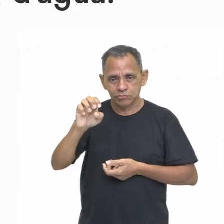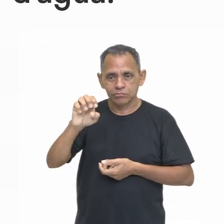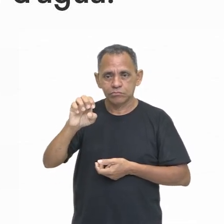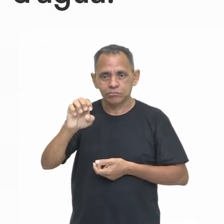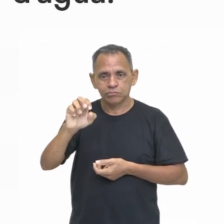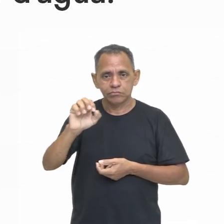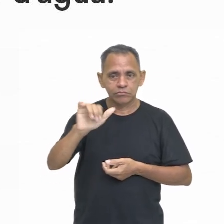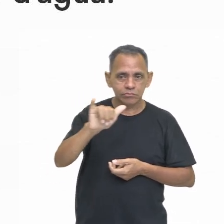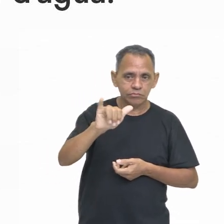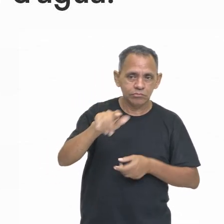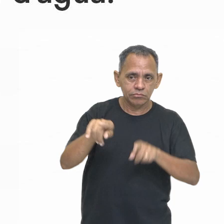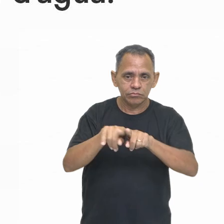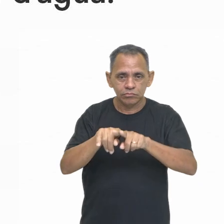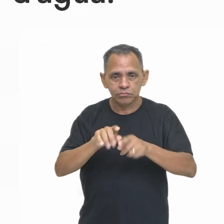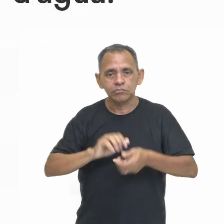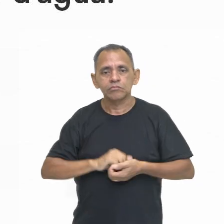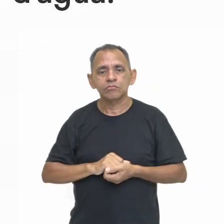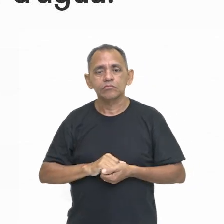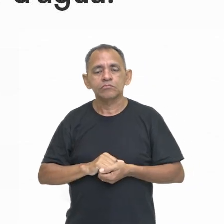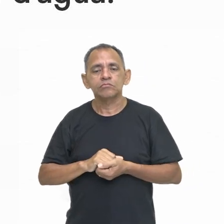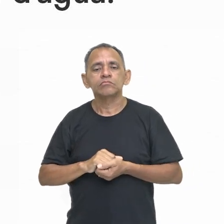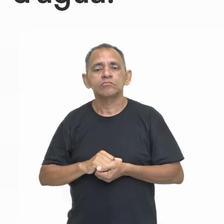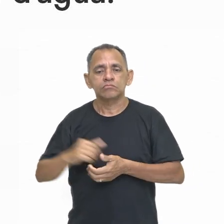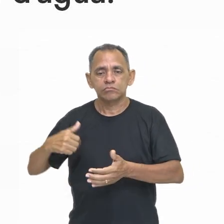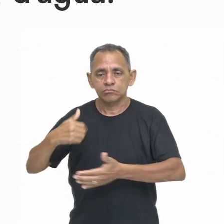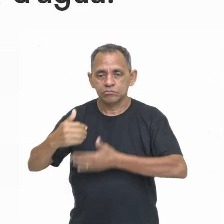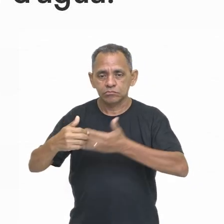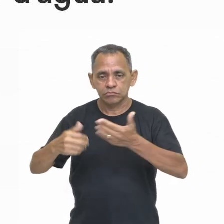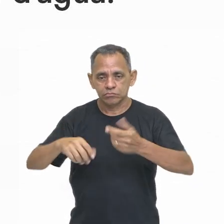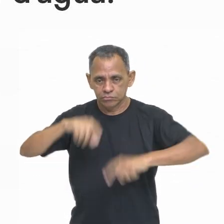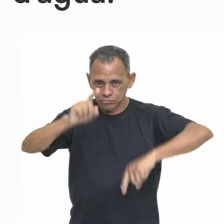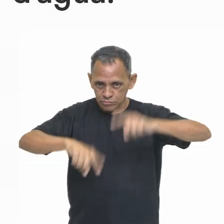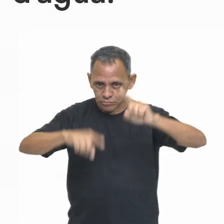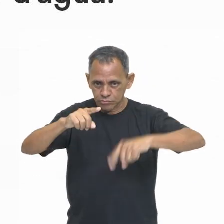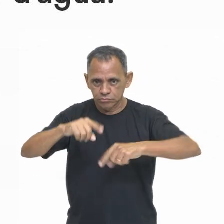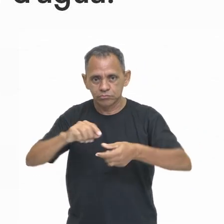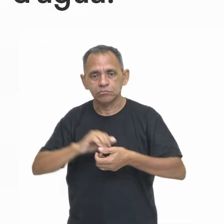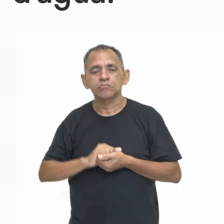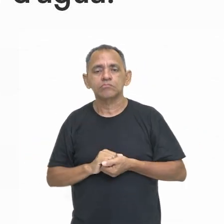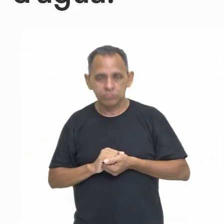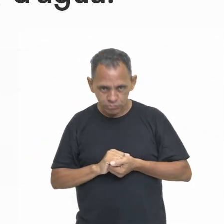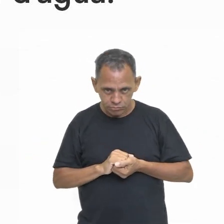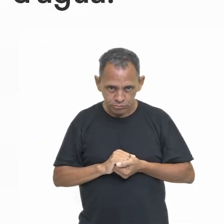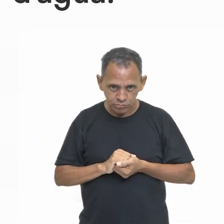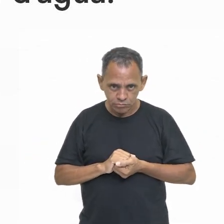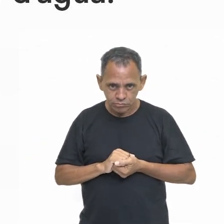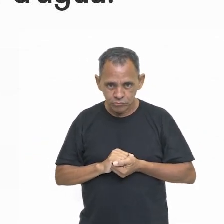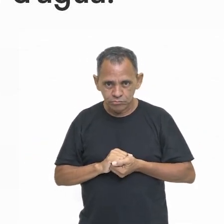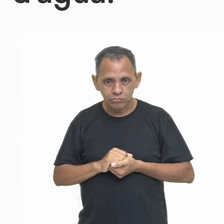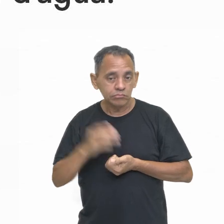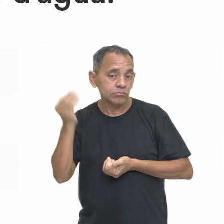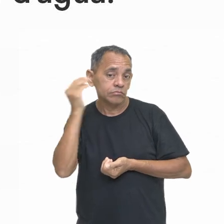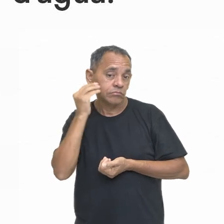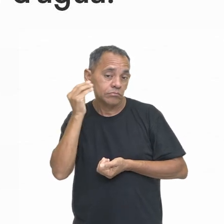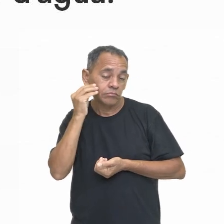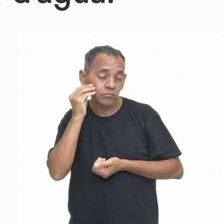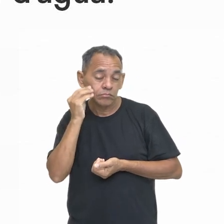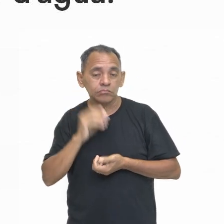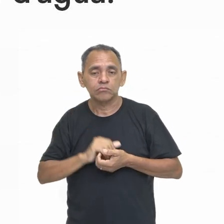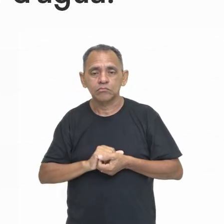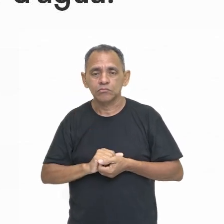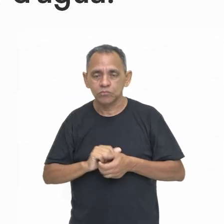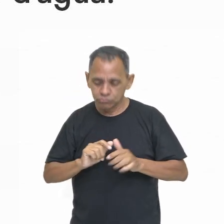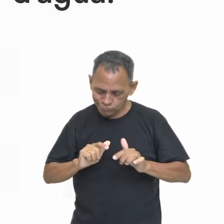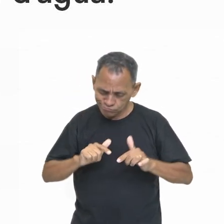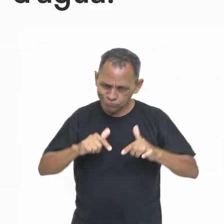Chicago, eles desenvolveram um aparelho para simular as condições hipotéticas da Terra primitiva. Quando a